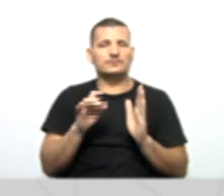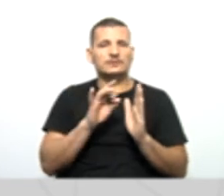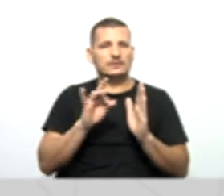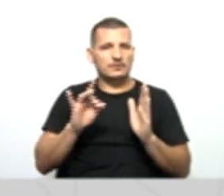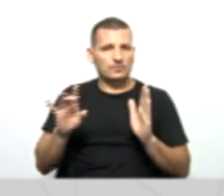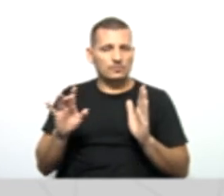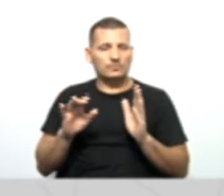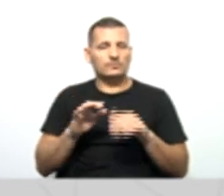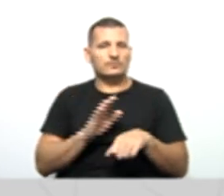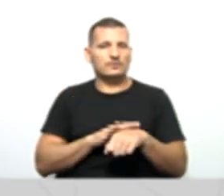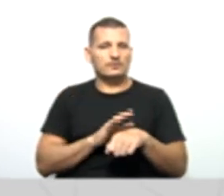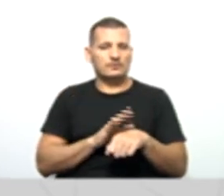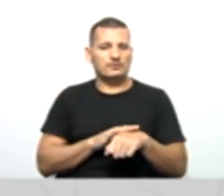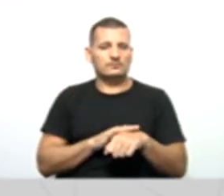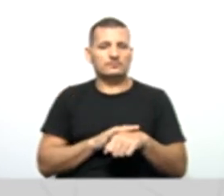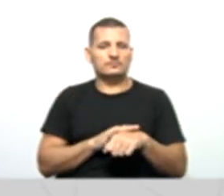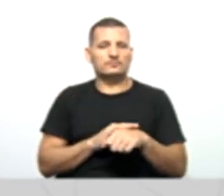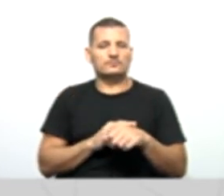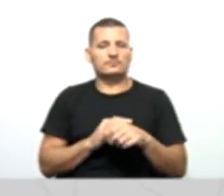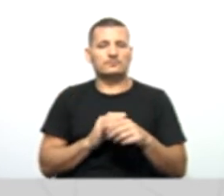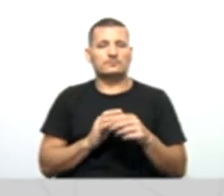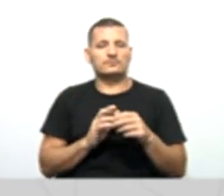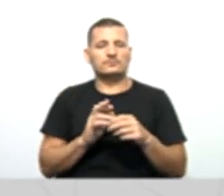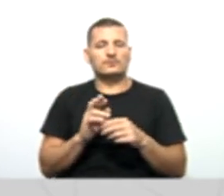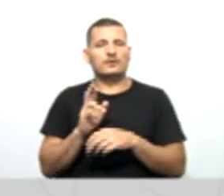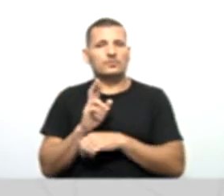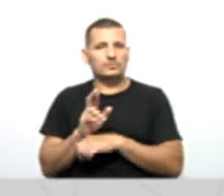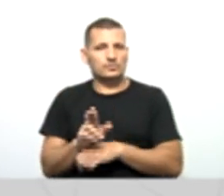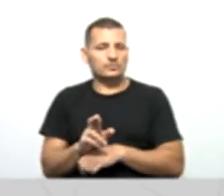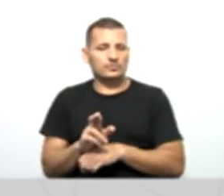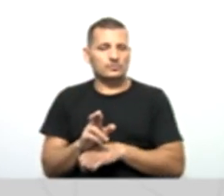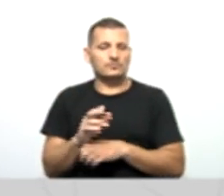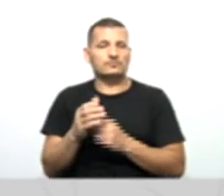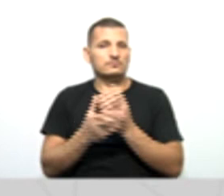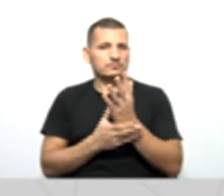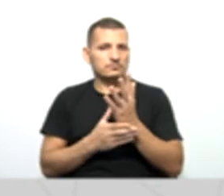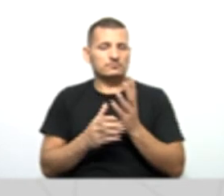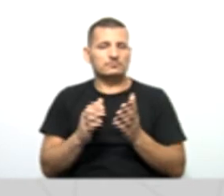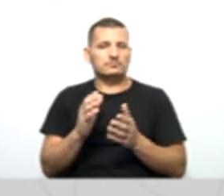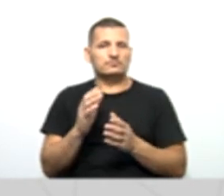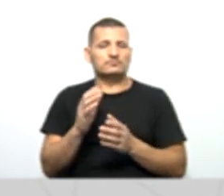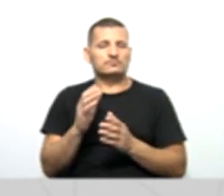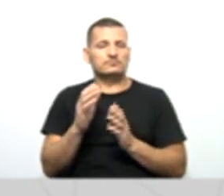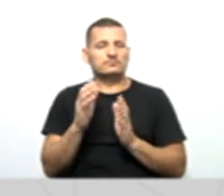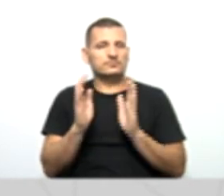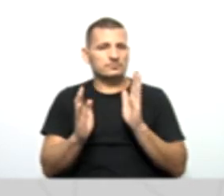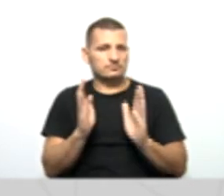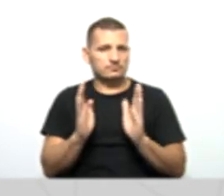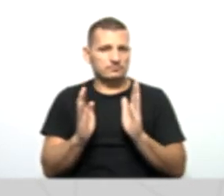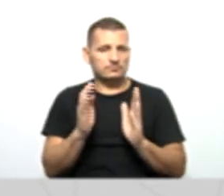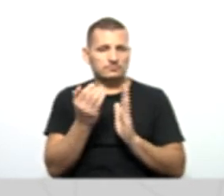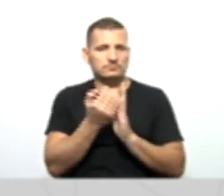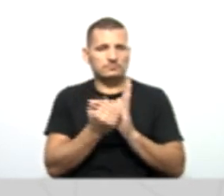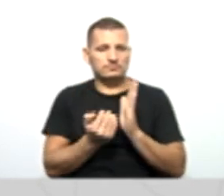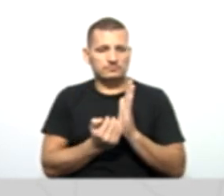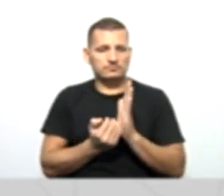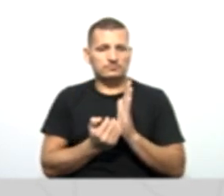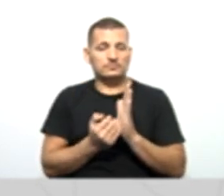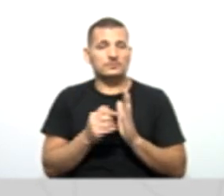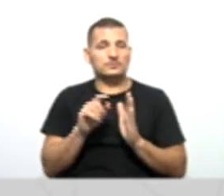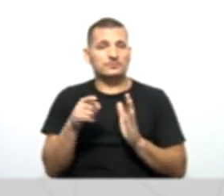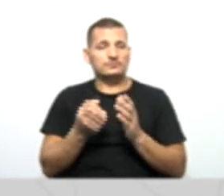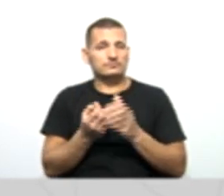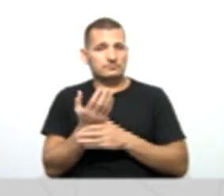delas, recursos e restrições para criar o meu cronograma. Depois que eu crio, eu tenho que estar